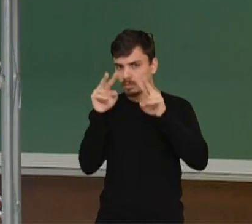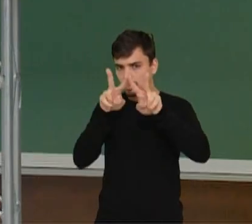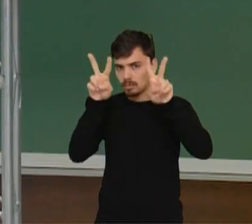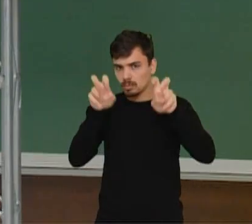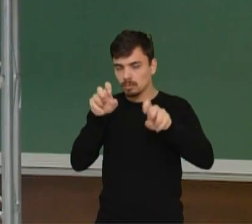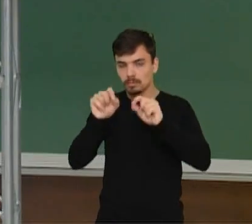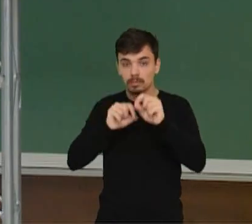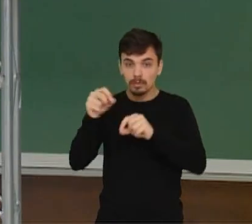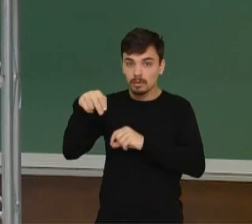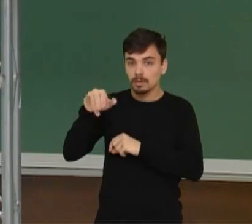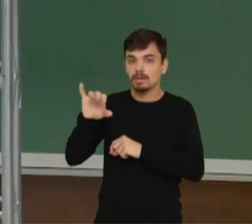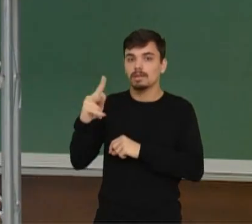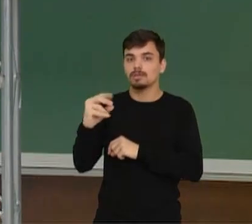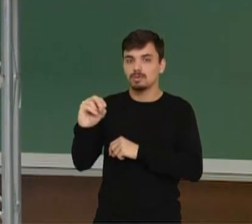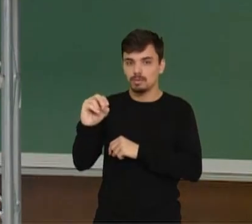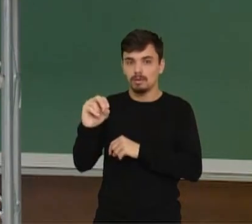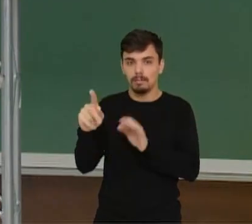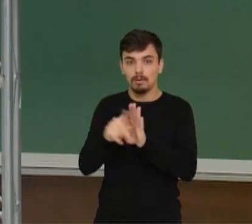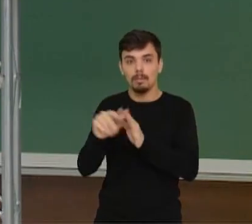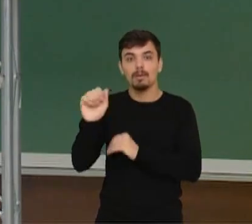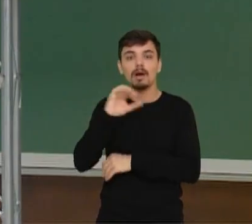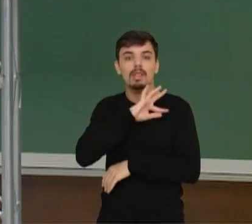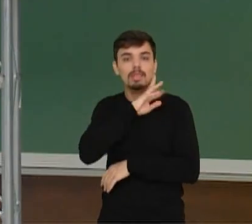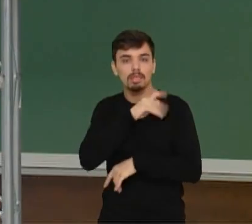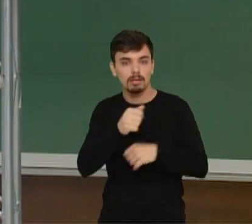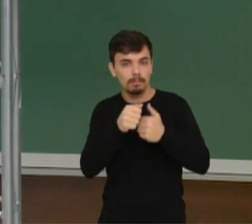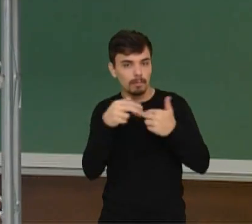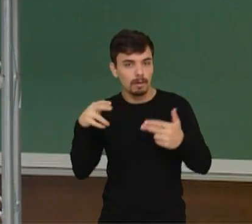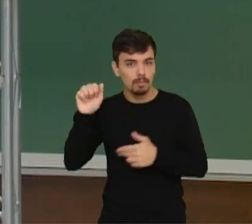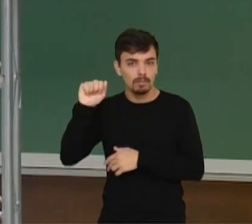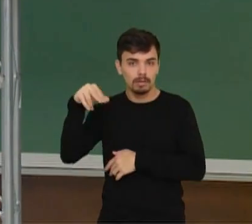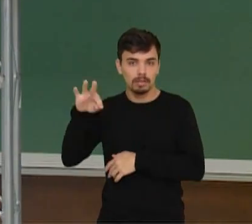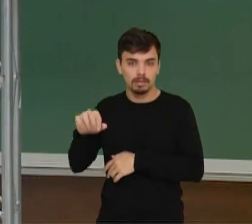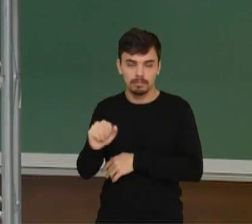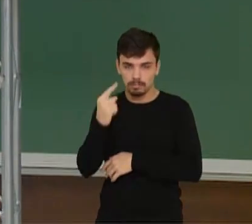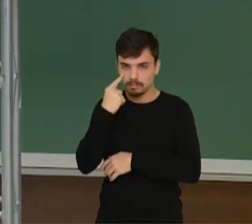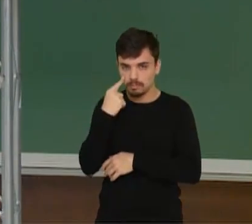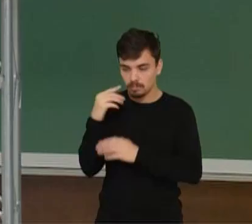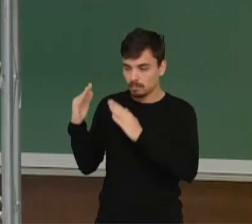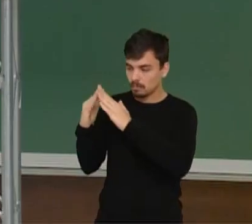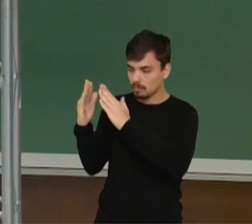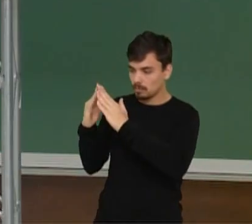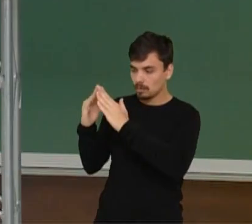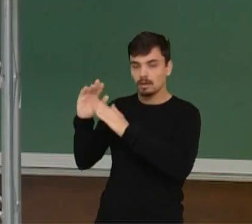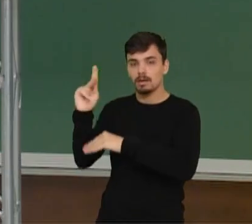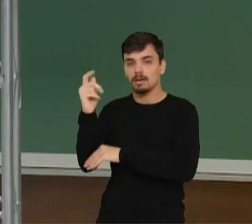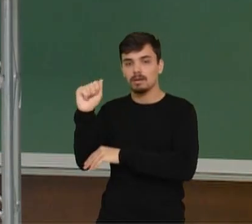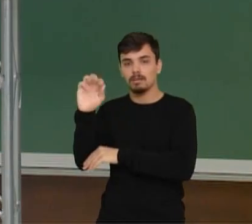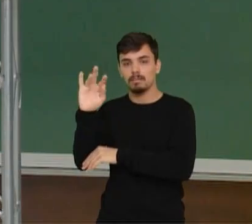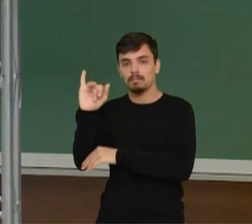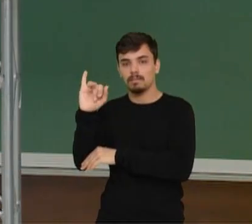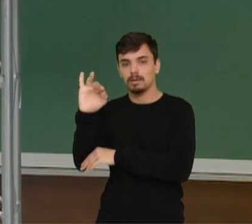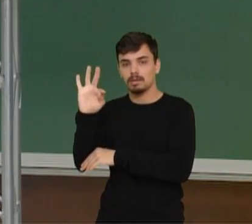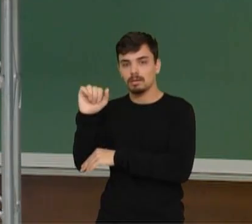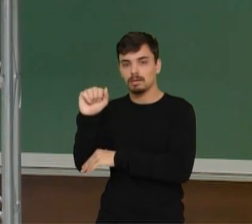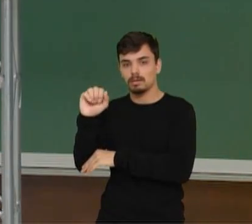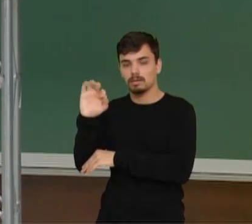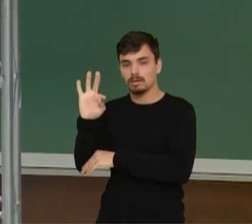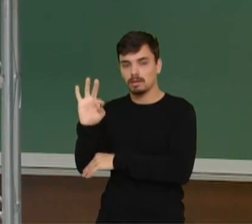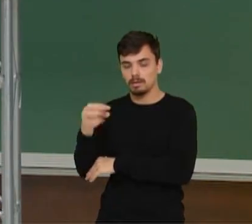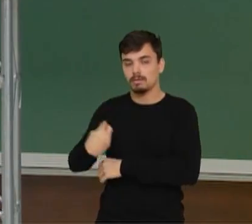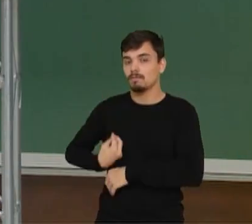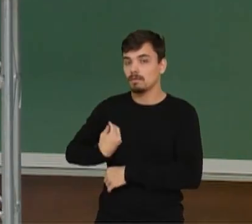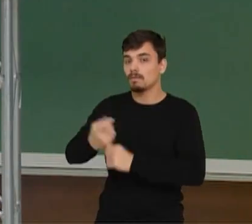nicho ecológico da anta. Olha que legal. Então, bem fácil também, né? Habitat, local onde vive, nicho ecológico, modo de vida,